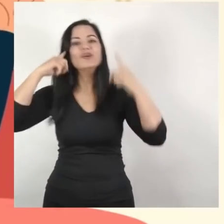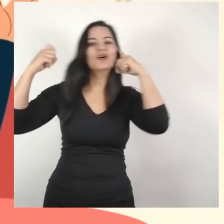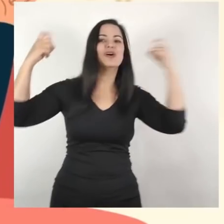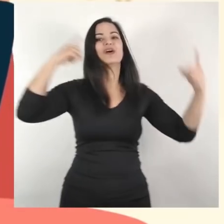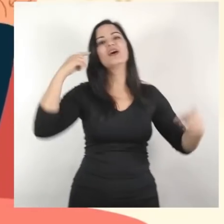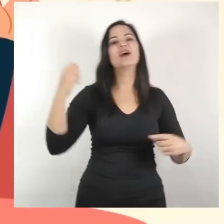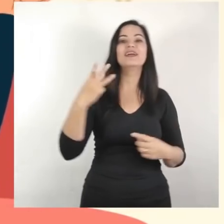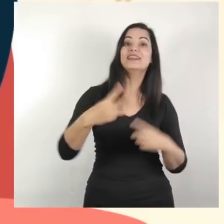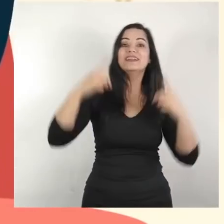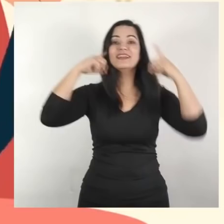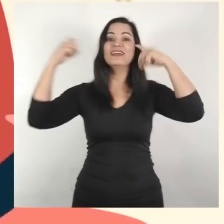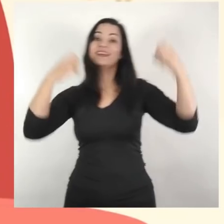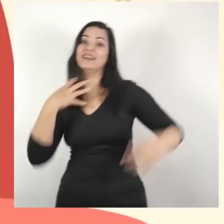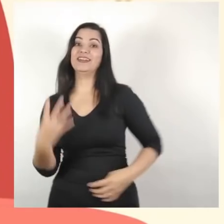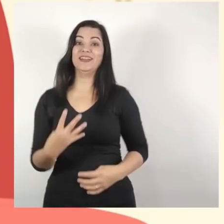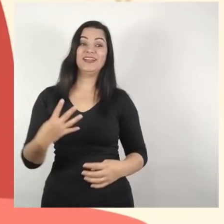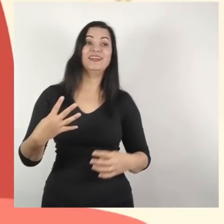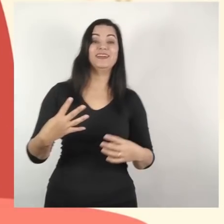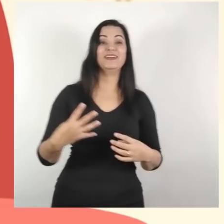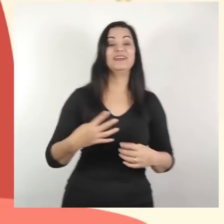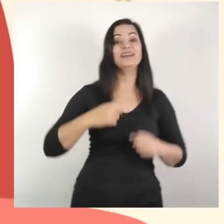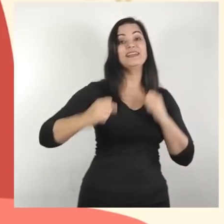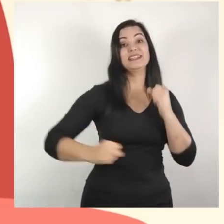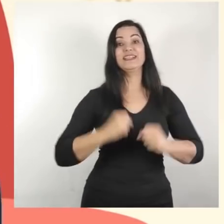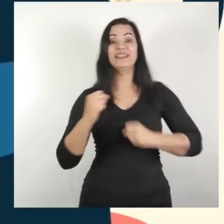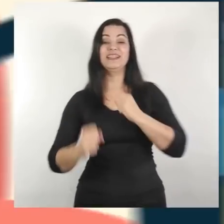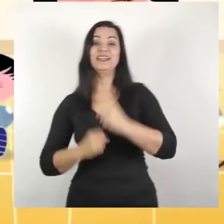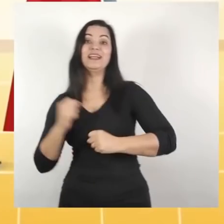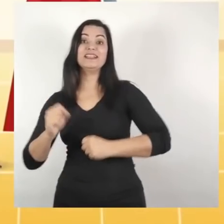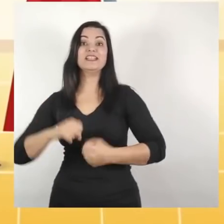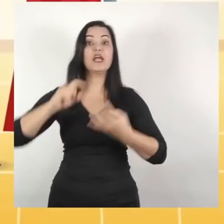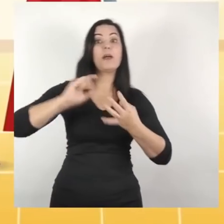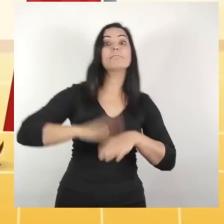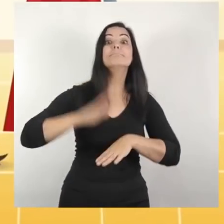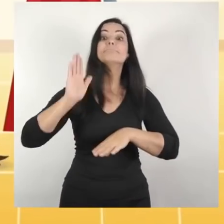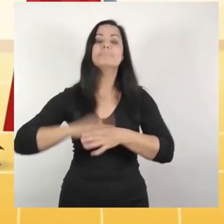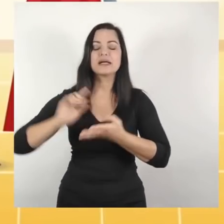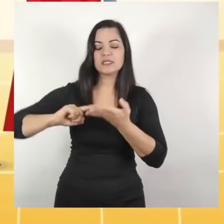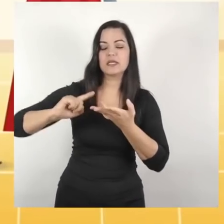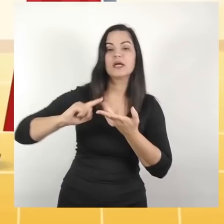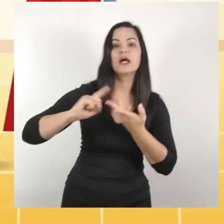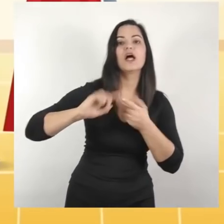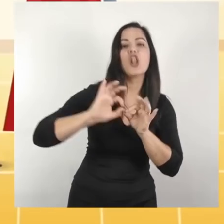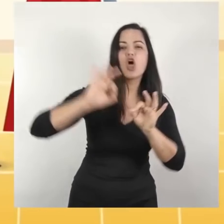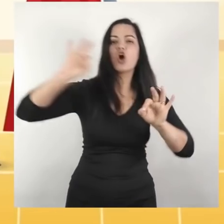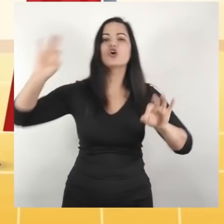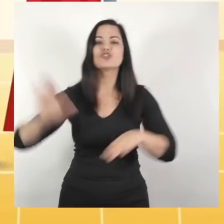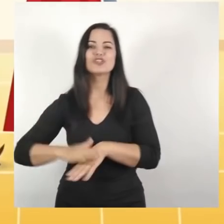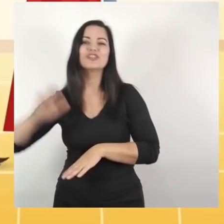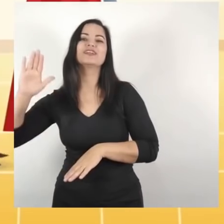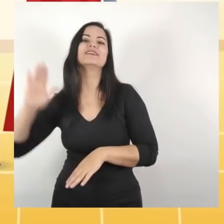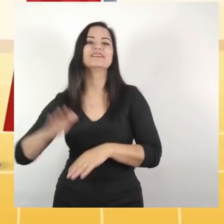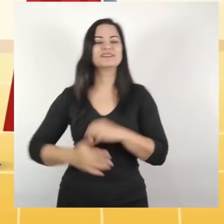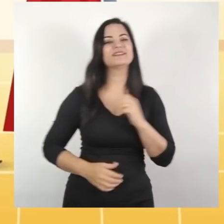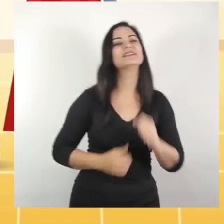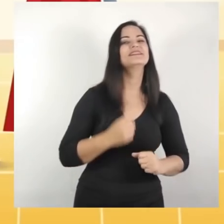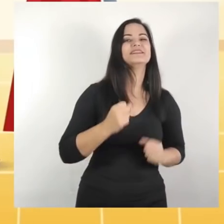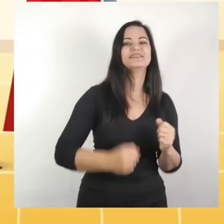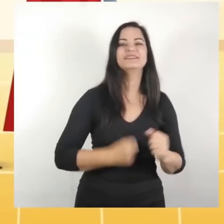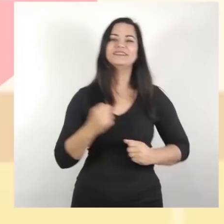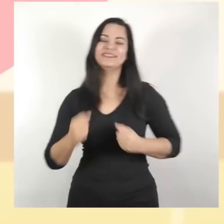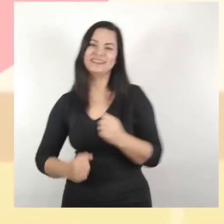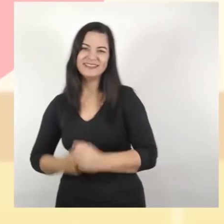Um trovão, dois trovões, três trovões, quatro. Quanto mais você contar, mais longe vai